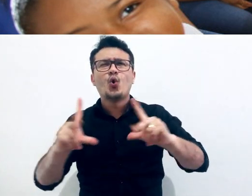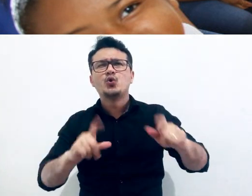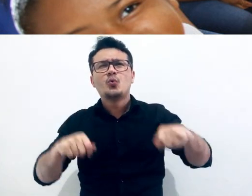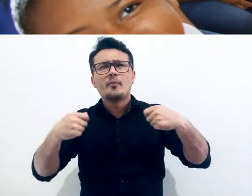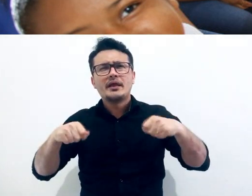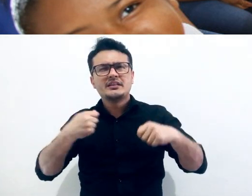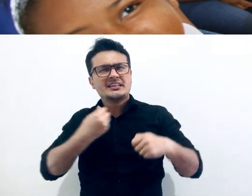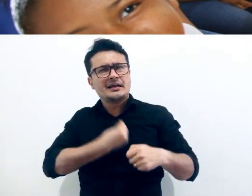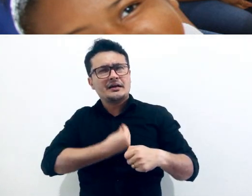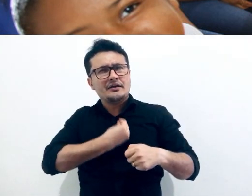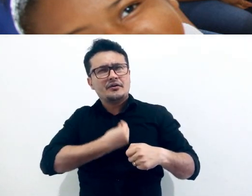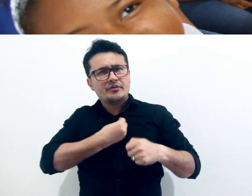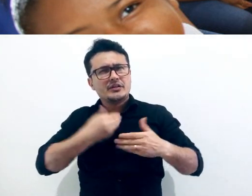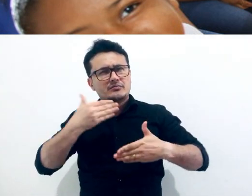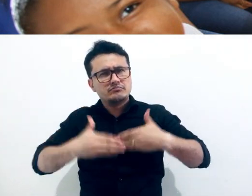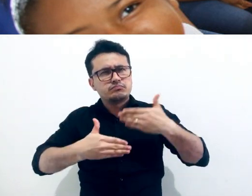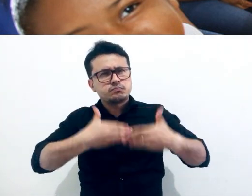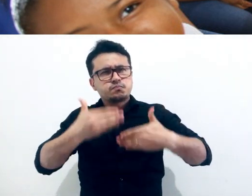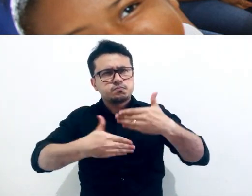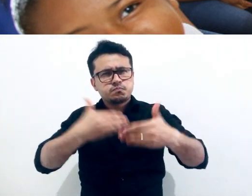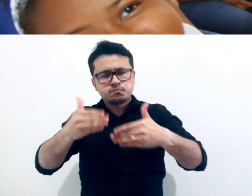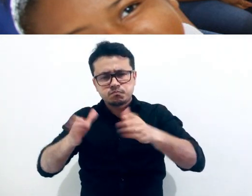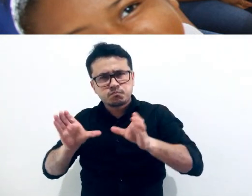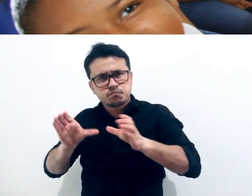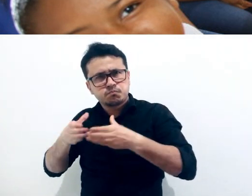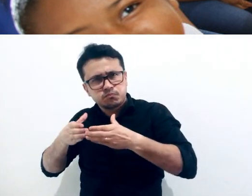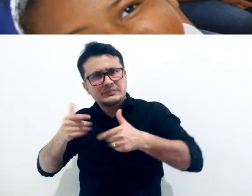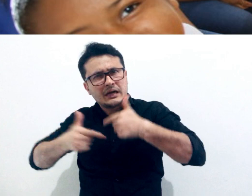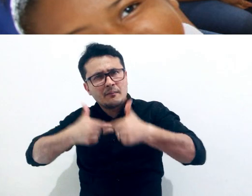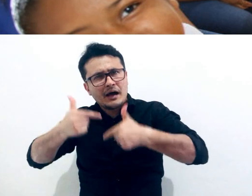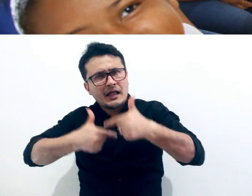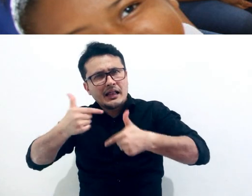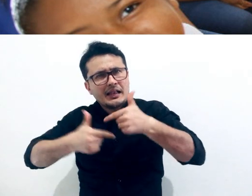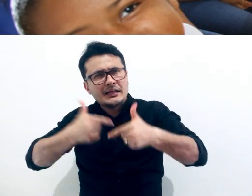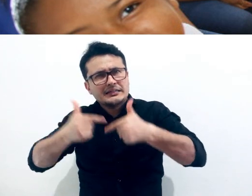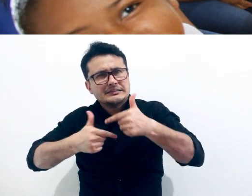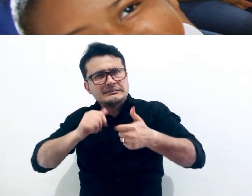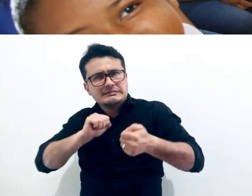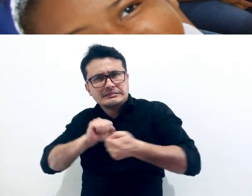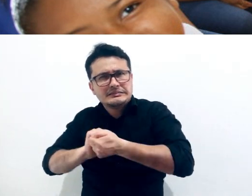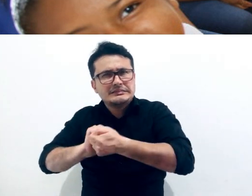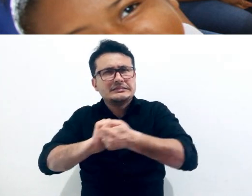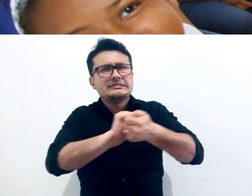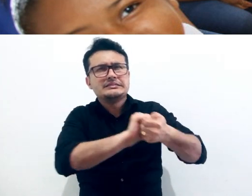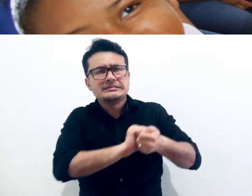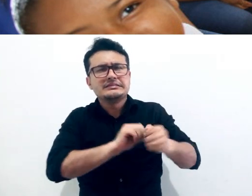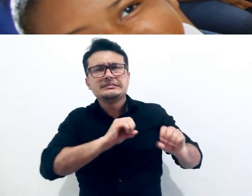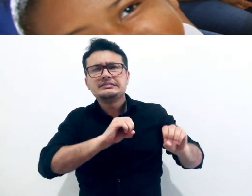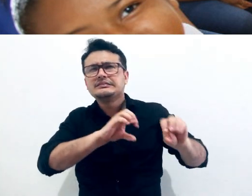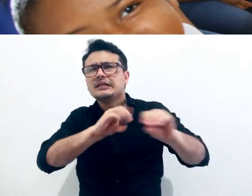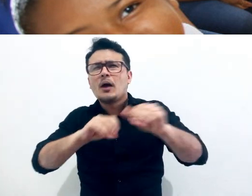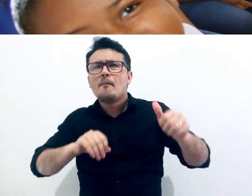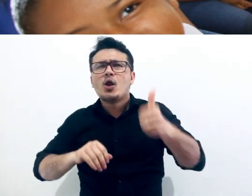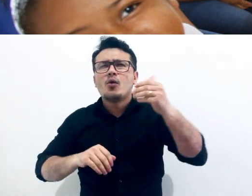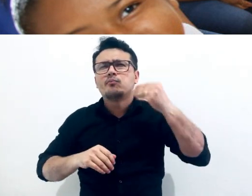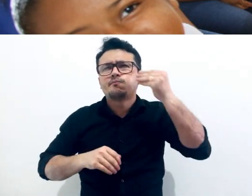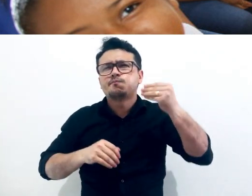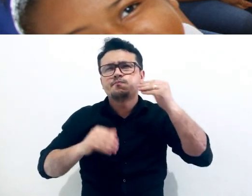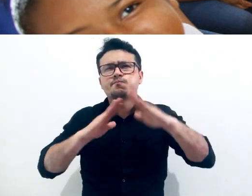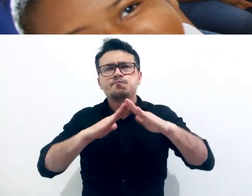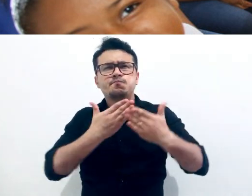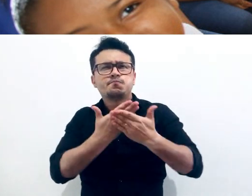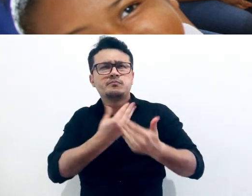especializados. Todos devem estar envolvidos no processo, trabalhando como uma equipe para proporcionar aos alunos e alunas a